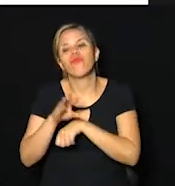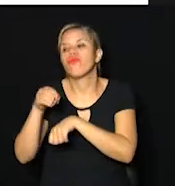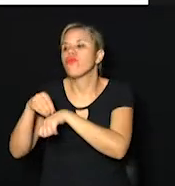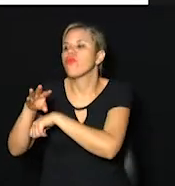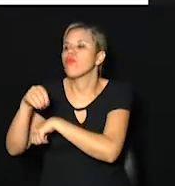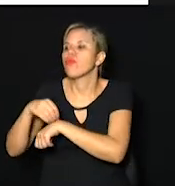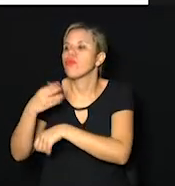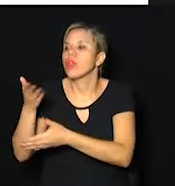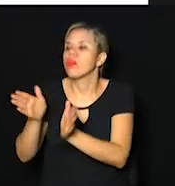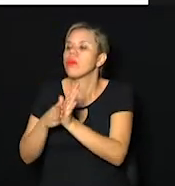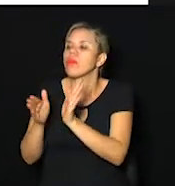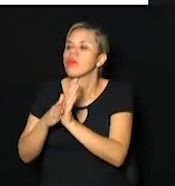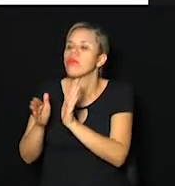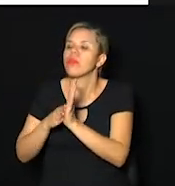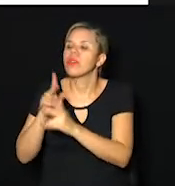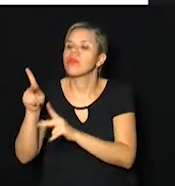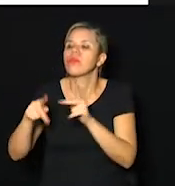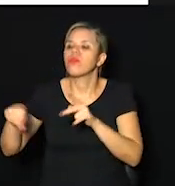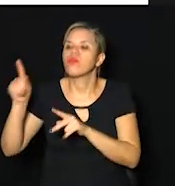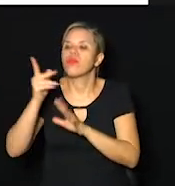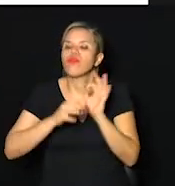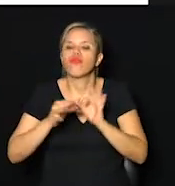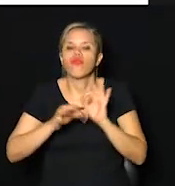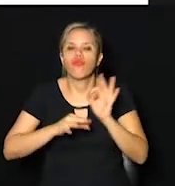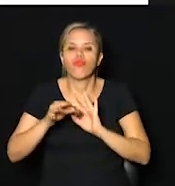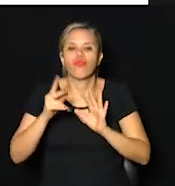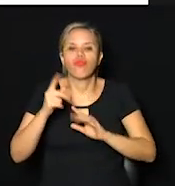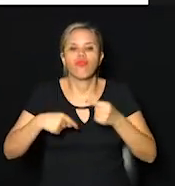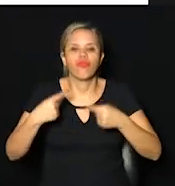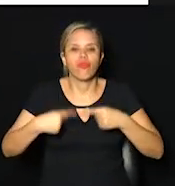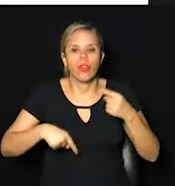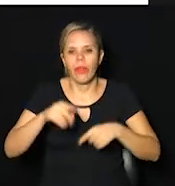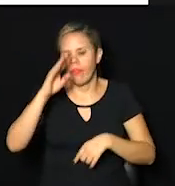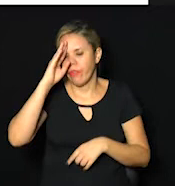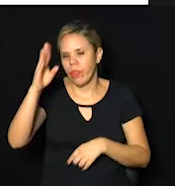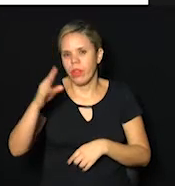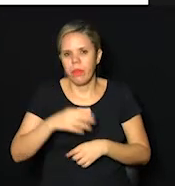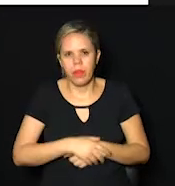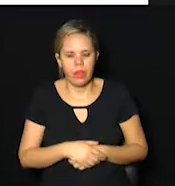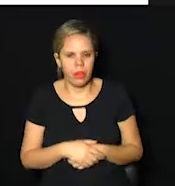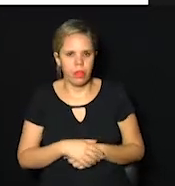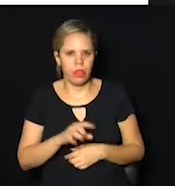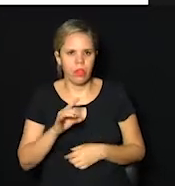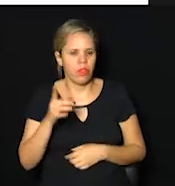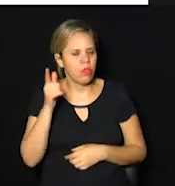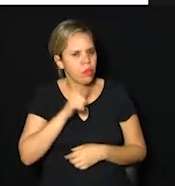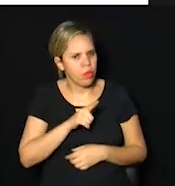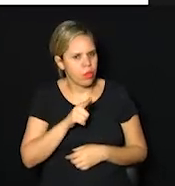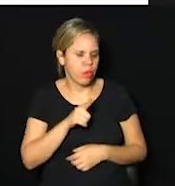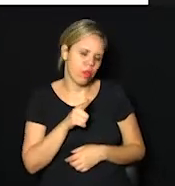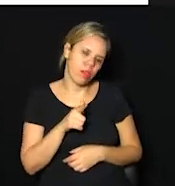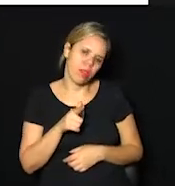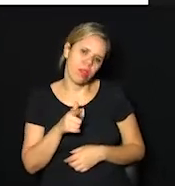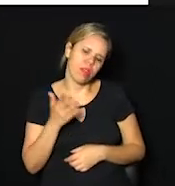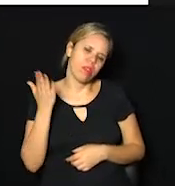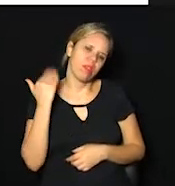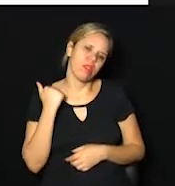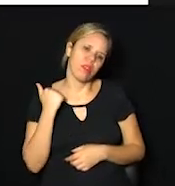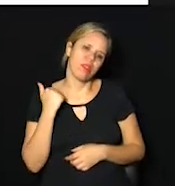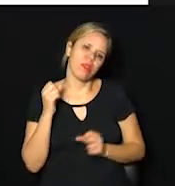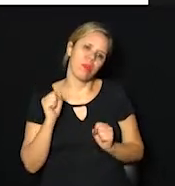pessoas. Compreender o próprio projeto político é fundamental, porque só assim a gente consegue saber o que